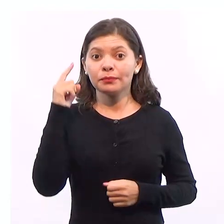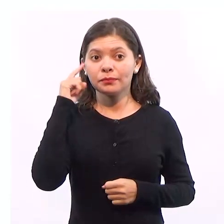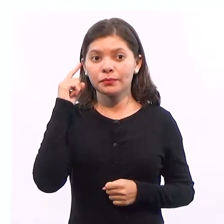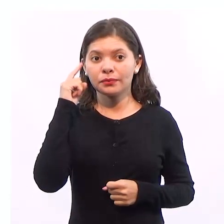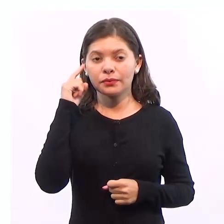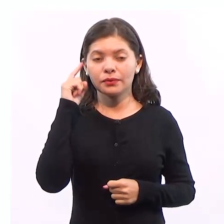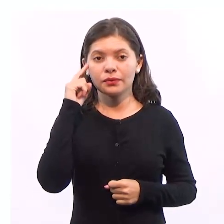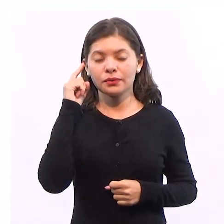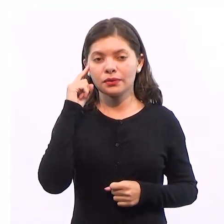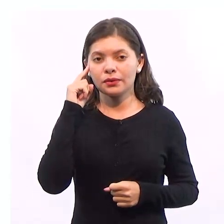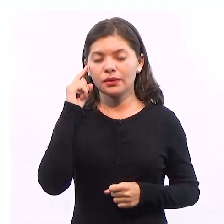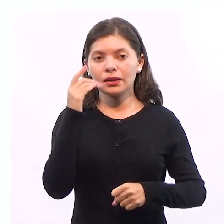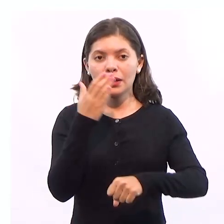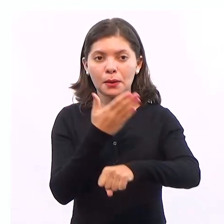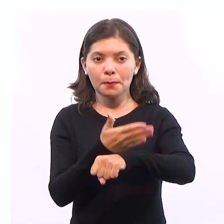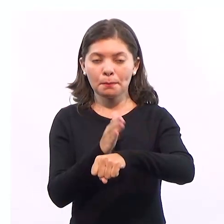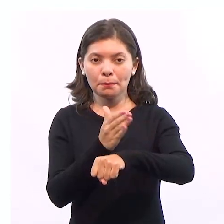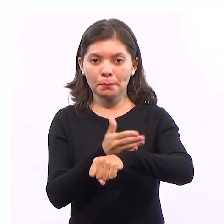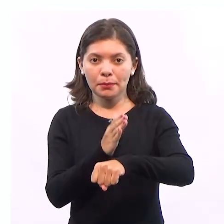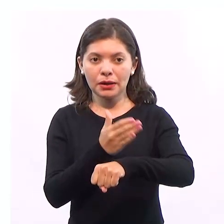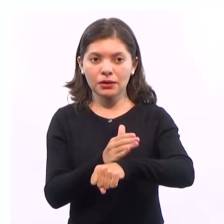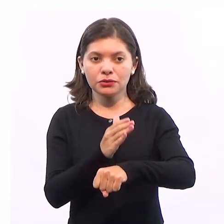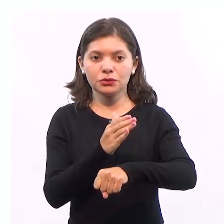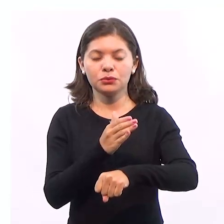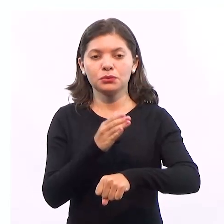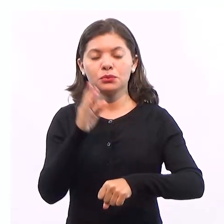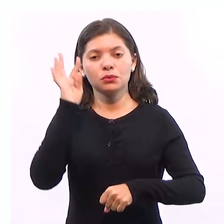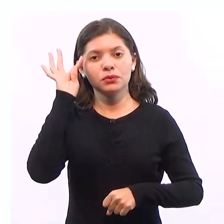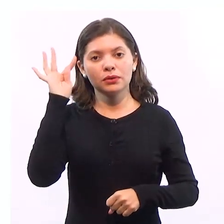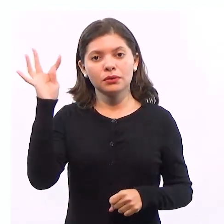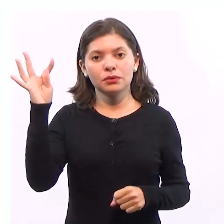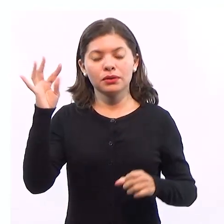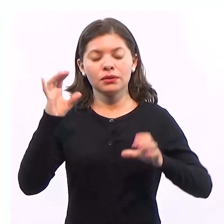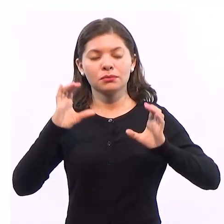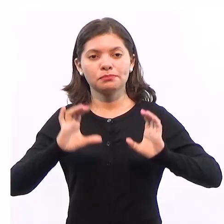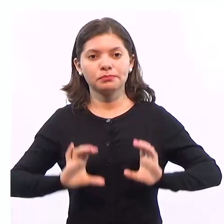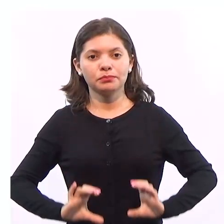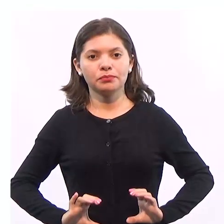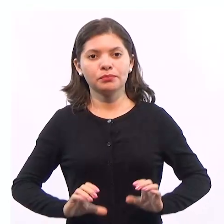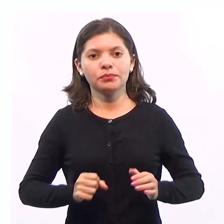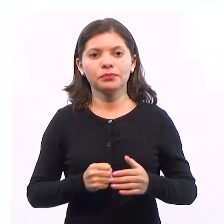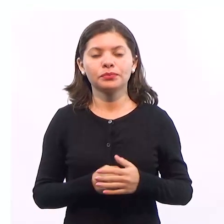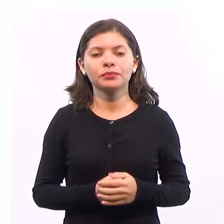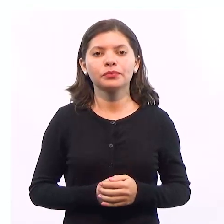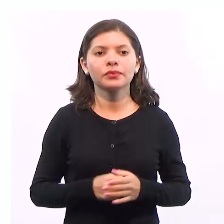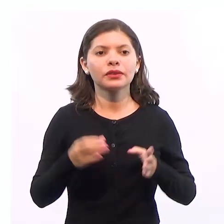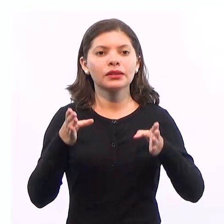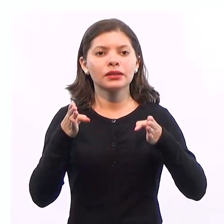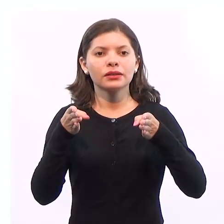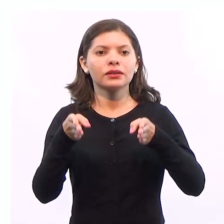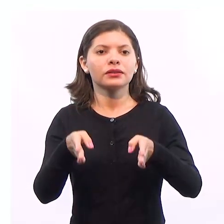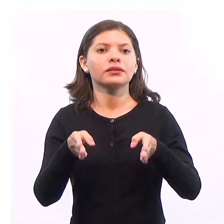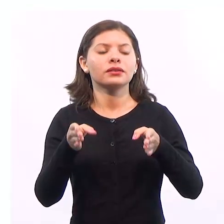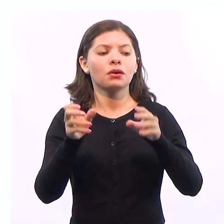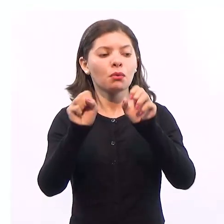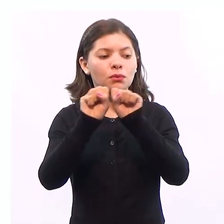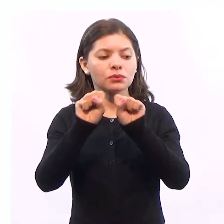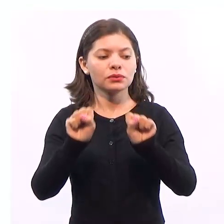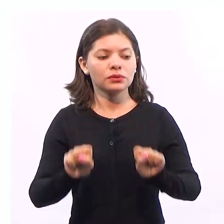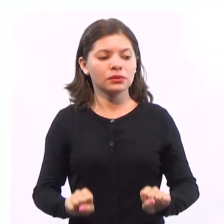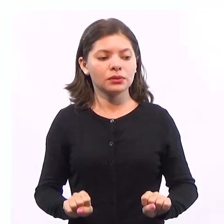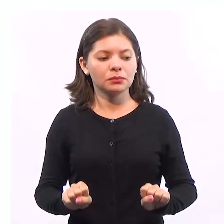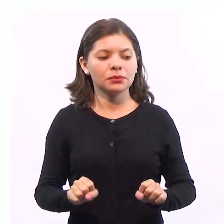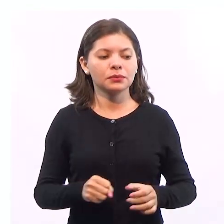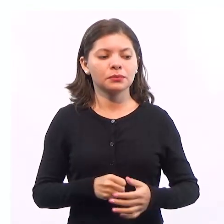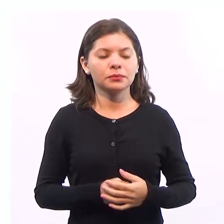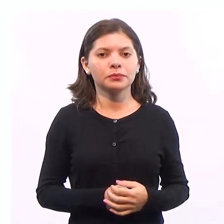daí, mas sim de um desdobramento prático e operacional da teoria comportamental em direção à